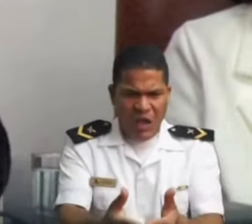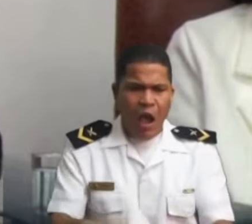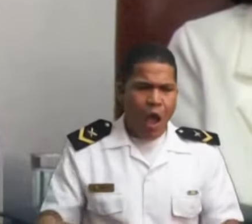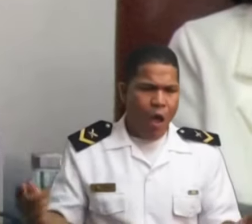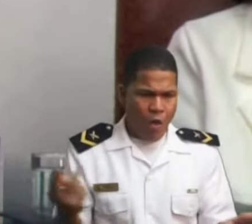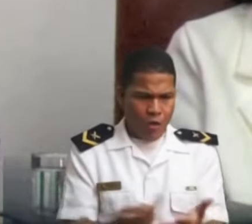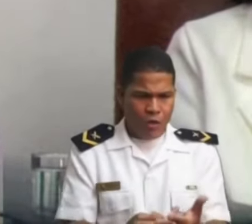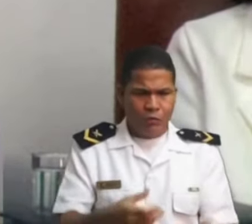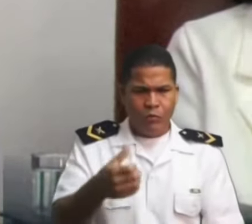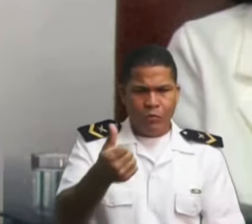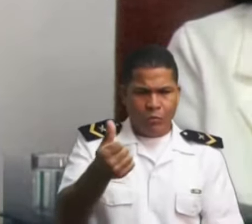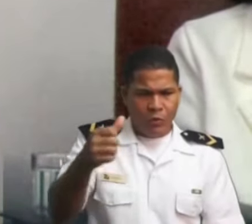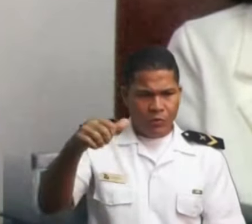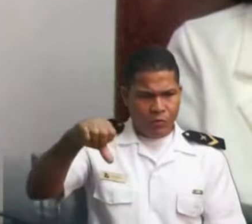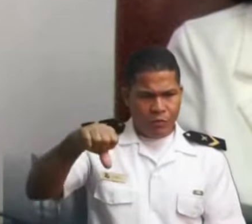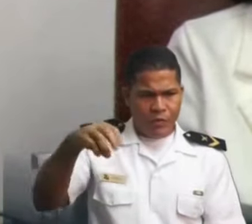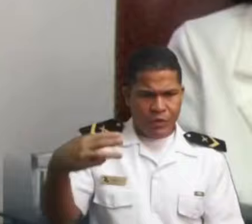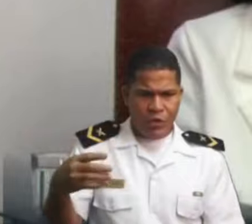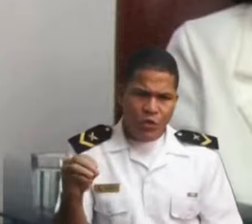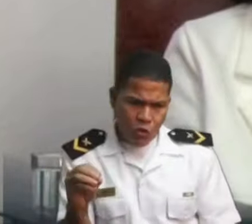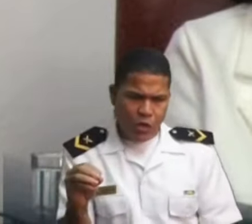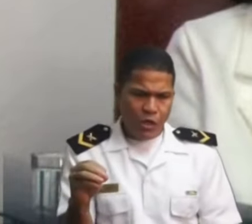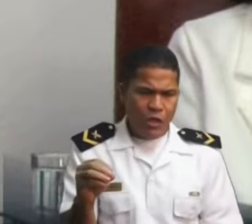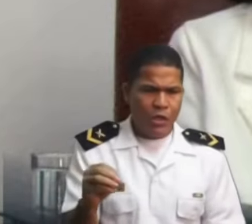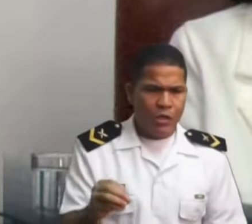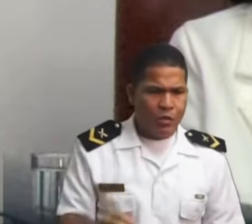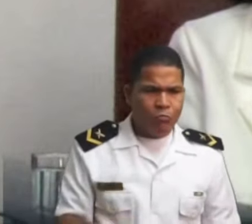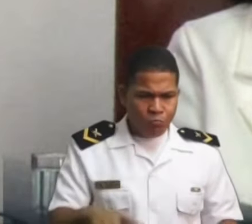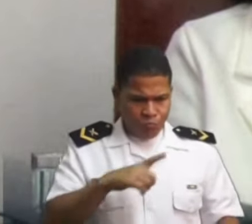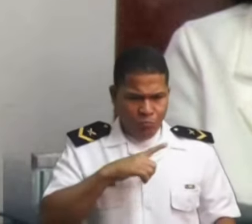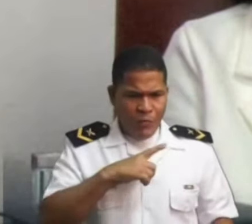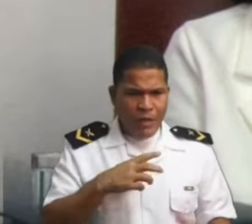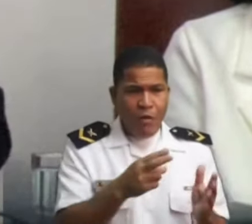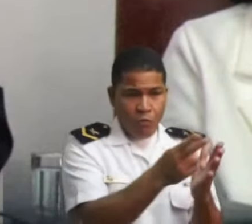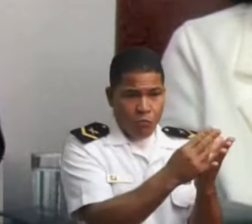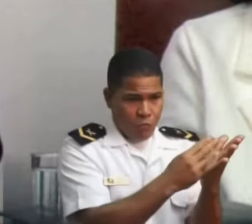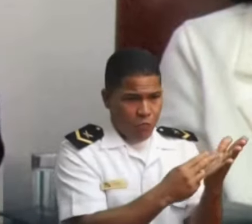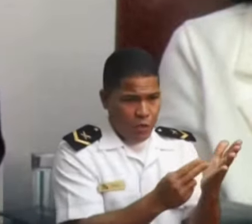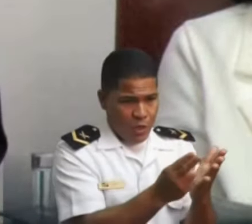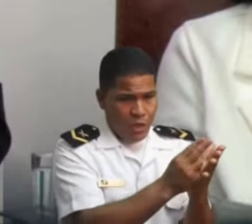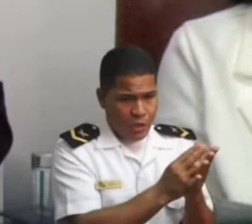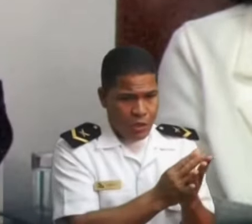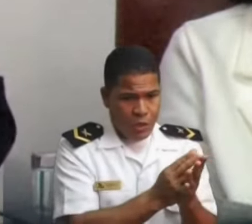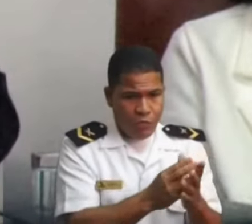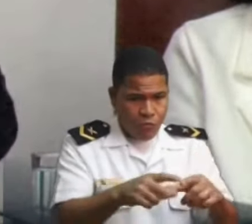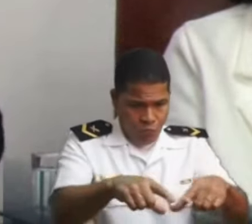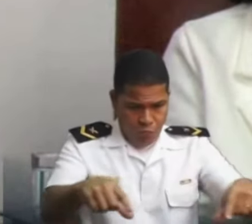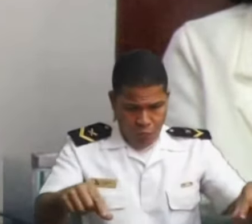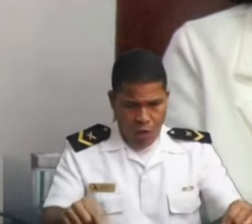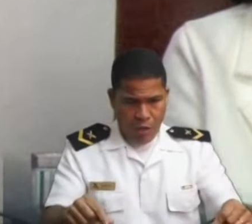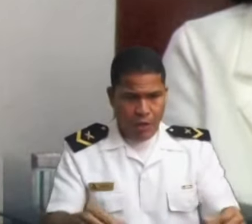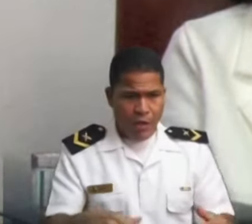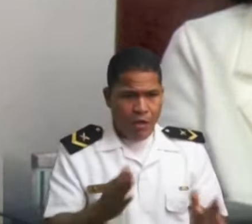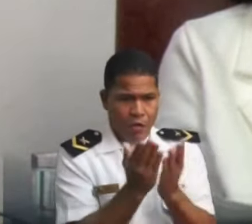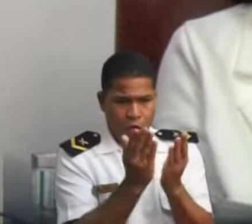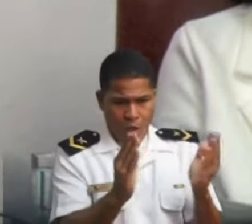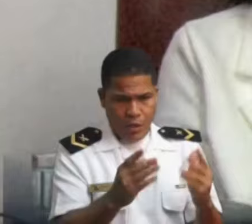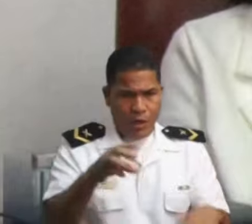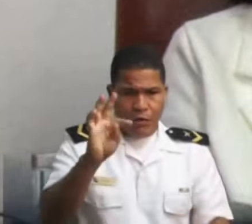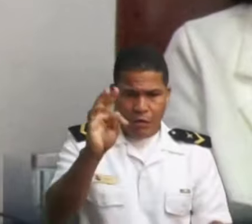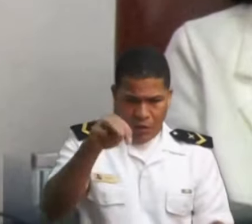1930. Temos uma maquete do navio na entrada do plenário, que foi doada para a celebração desta data.